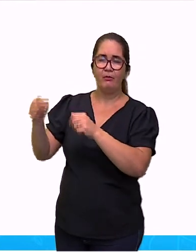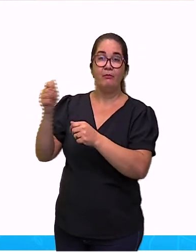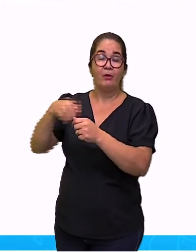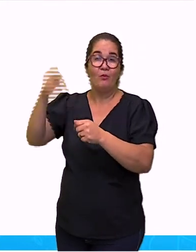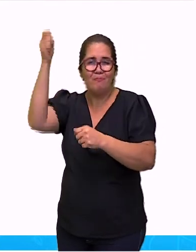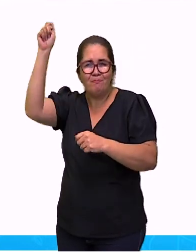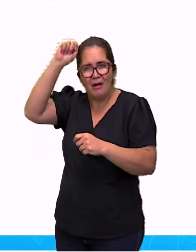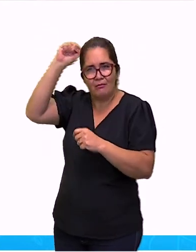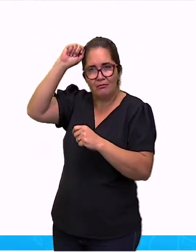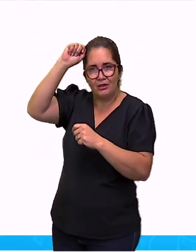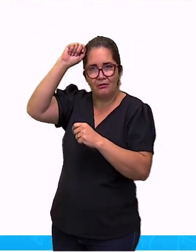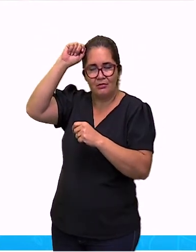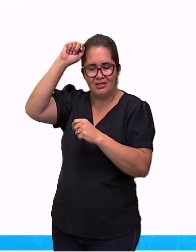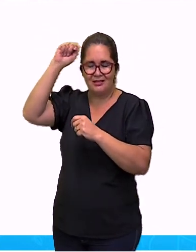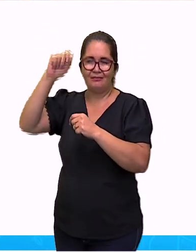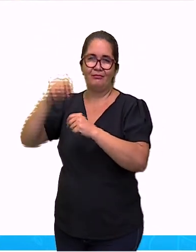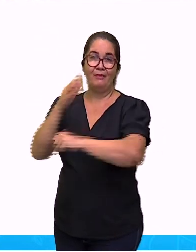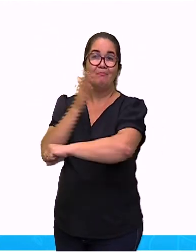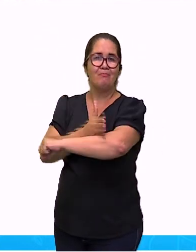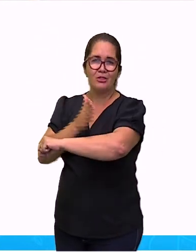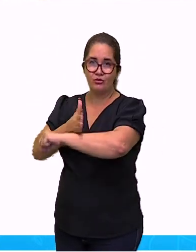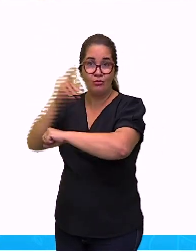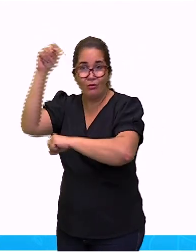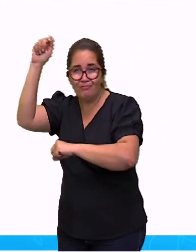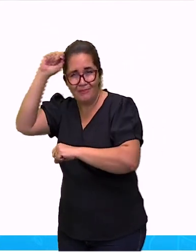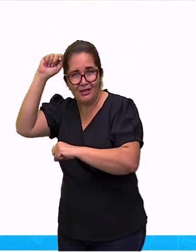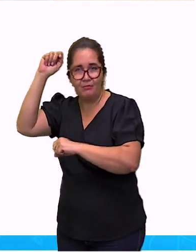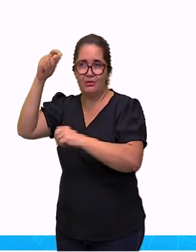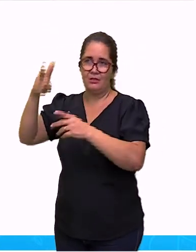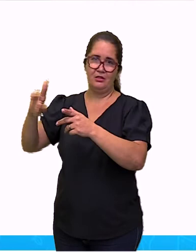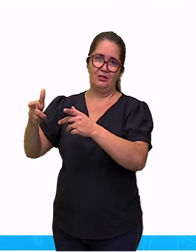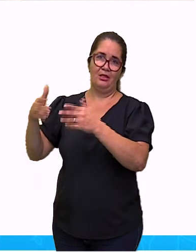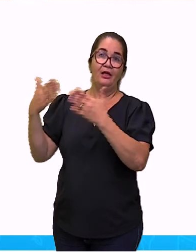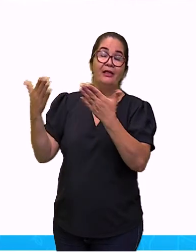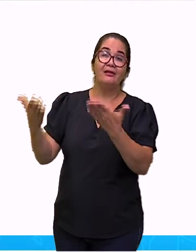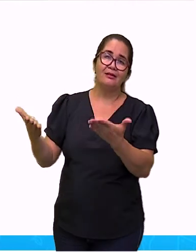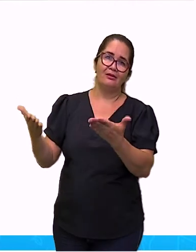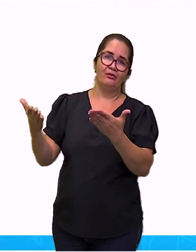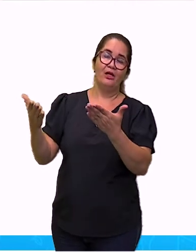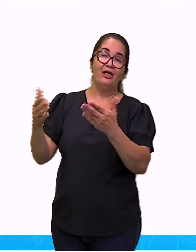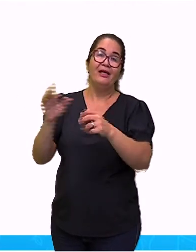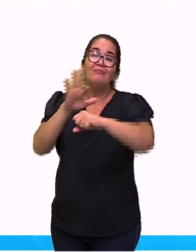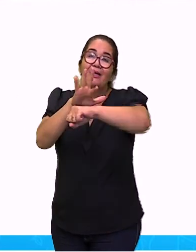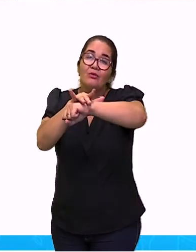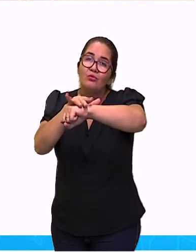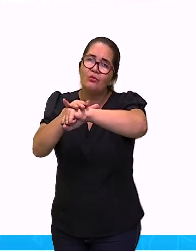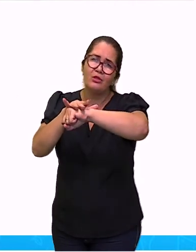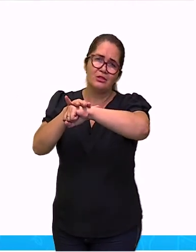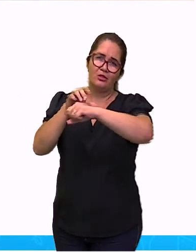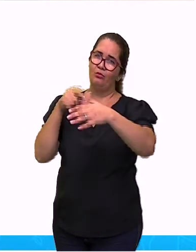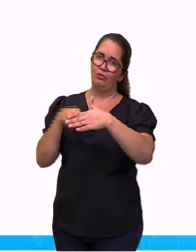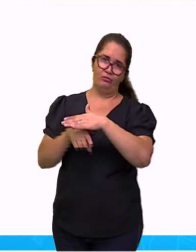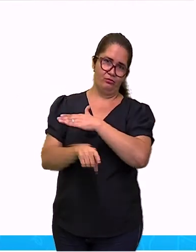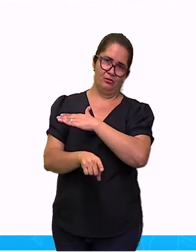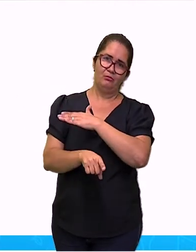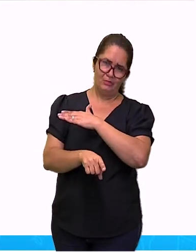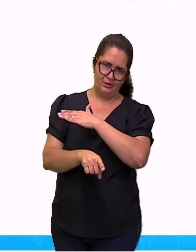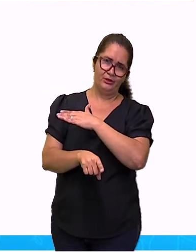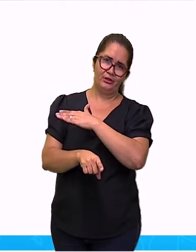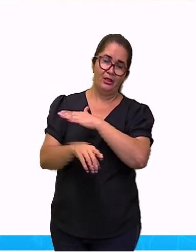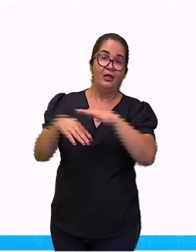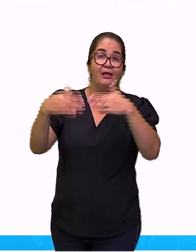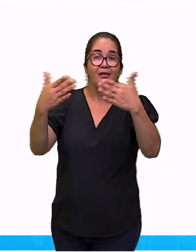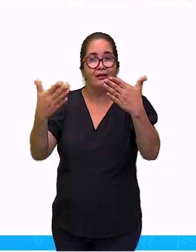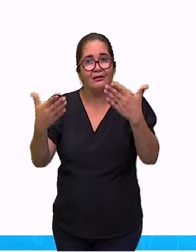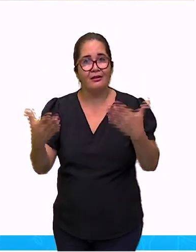faleceu em 15 de outubro de 1944, aos 78 anos de idade. Com certeza, se tivesse vivido um